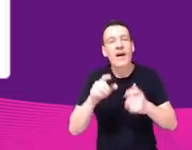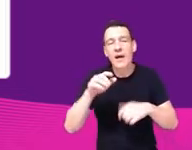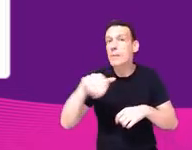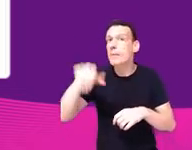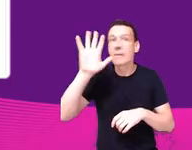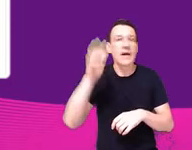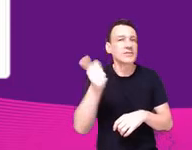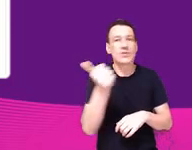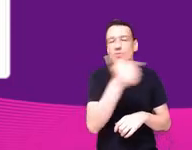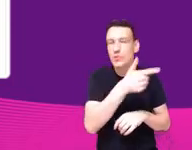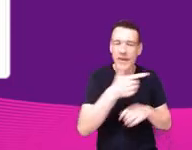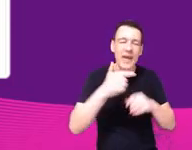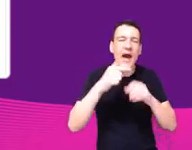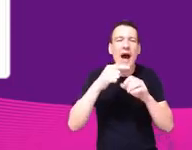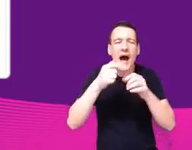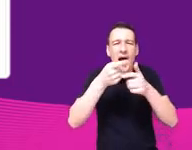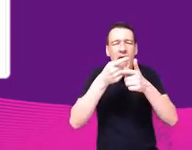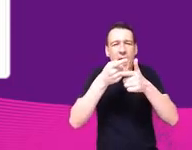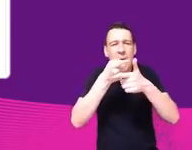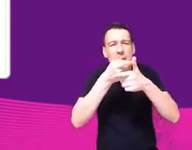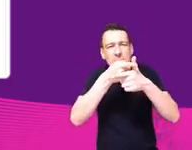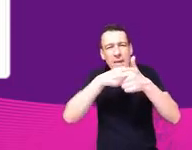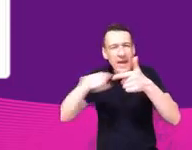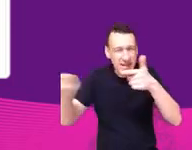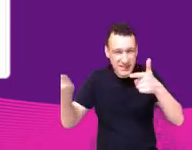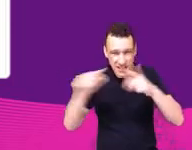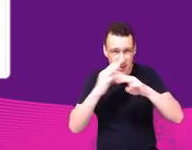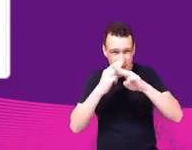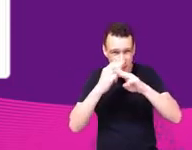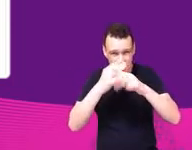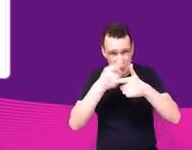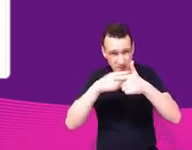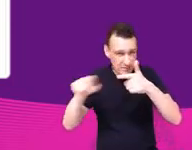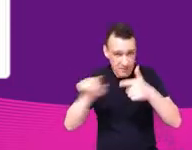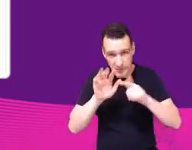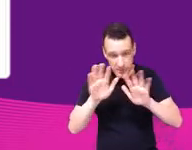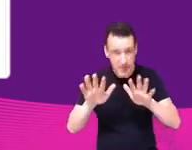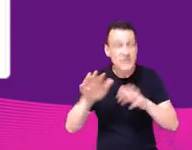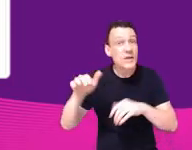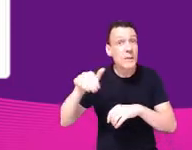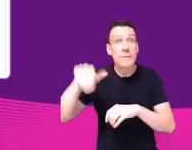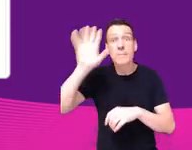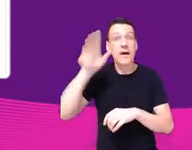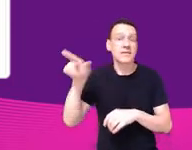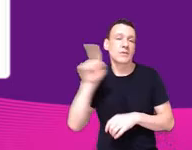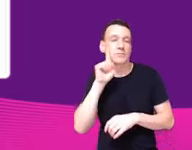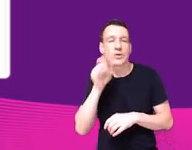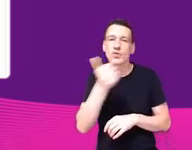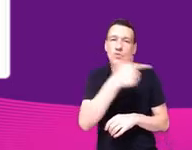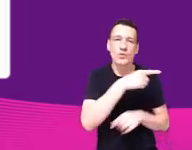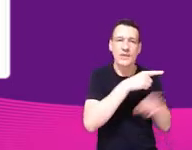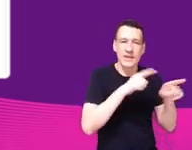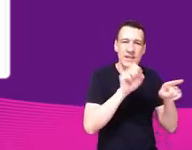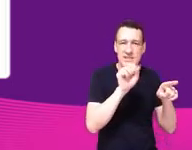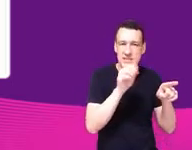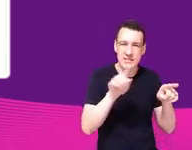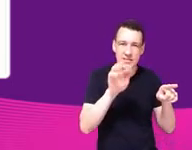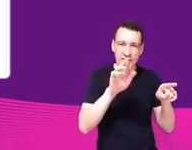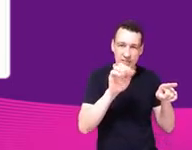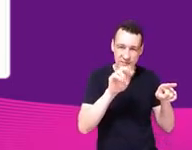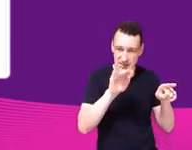Francisco, provavelmente em função do grande número de pacientes na lista de espera. E o resultado, o desfecho duro,